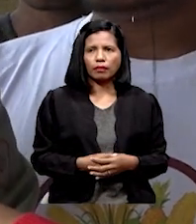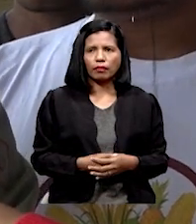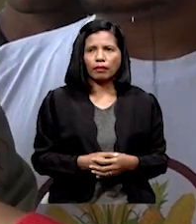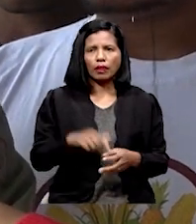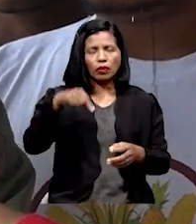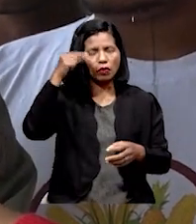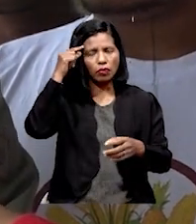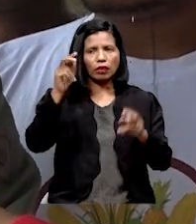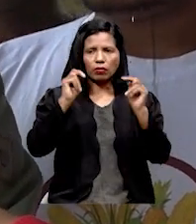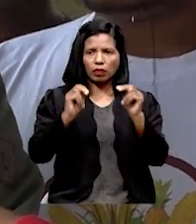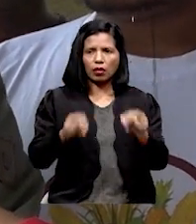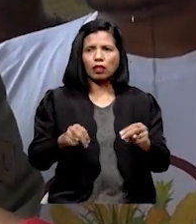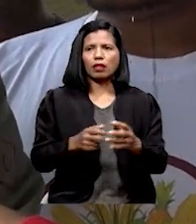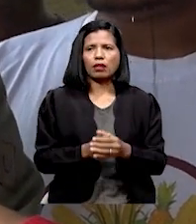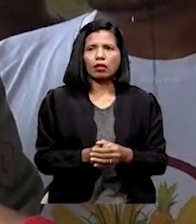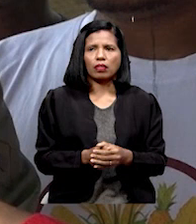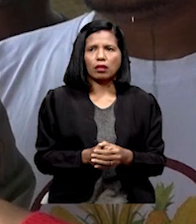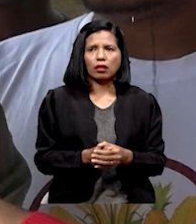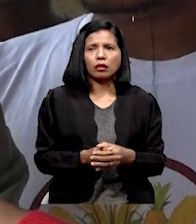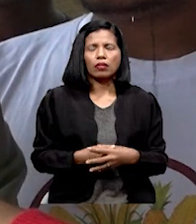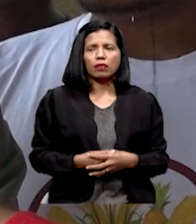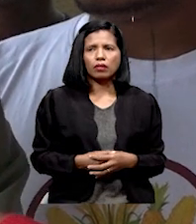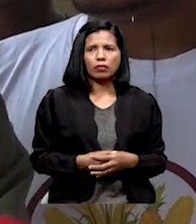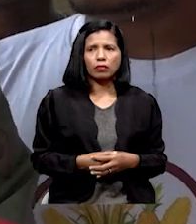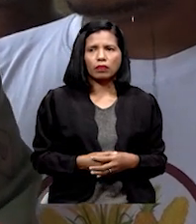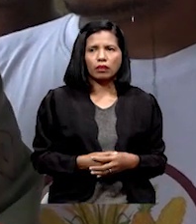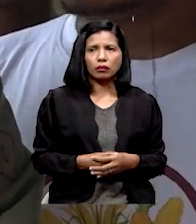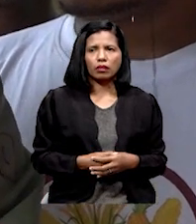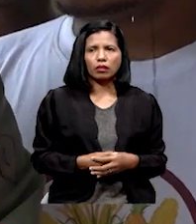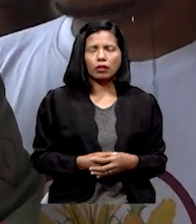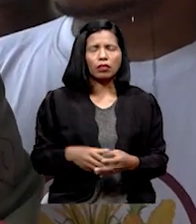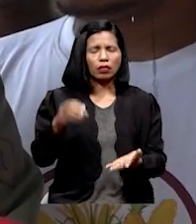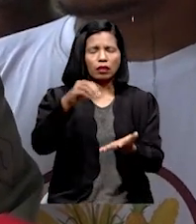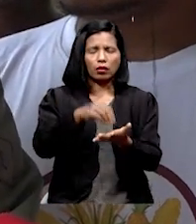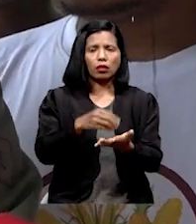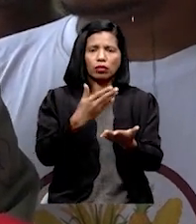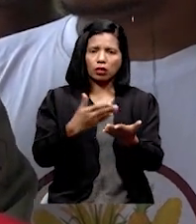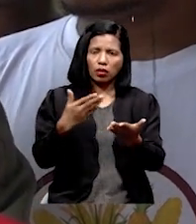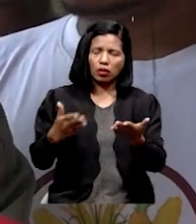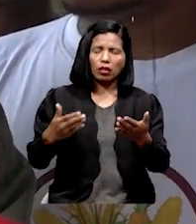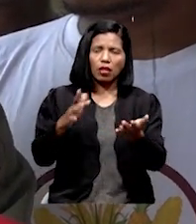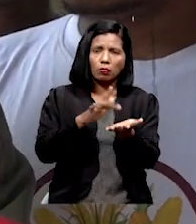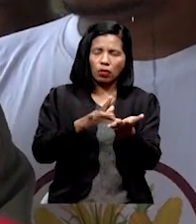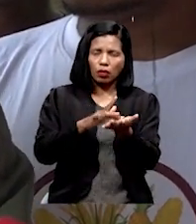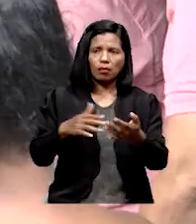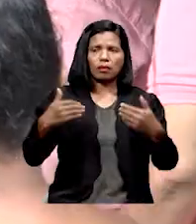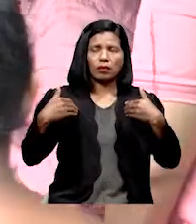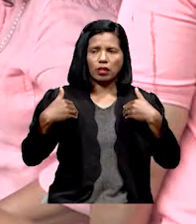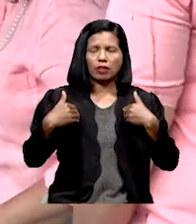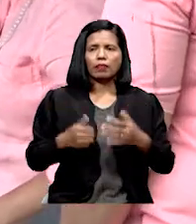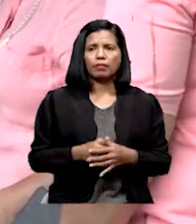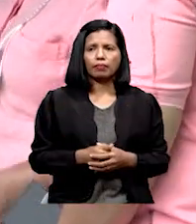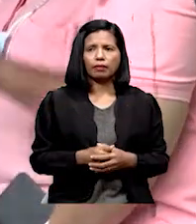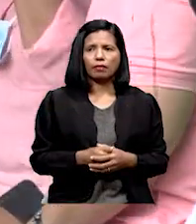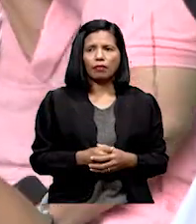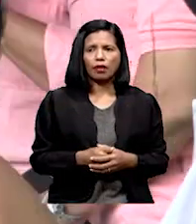tem que reforçar agora stop medicamento tratamento dengue.